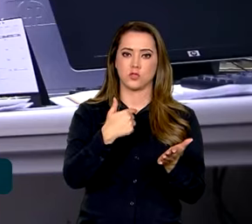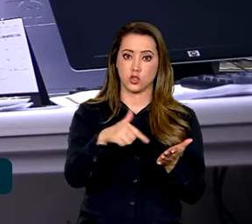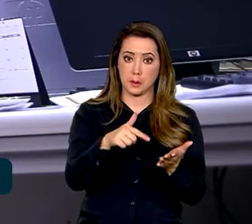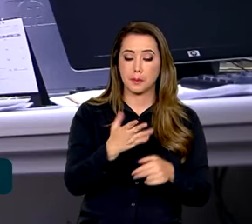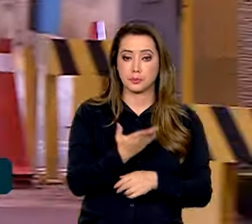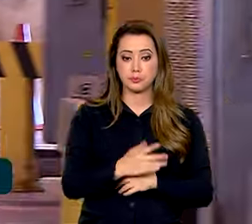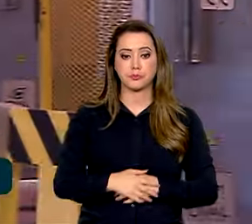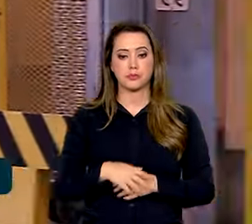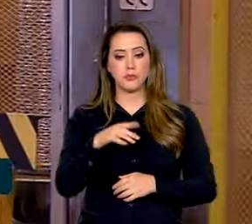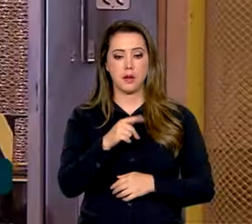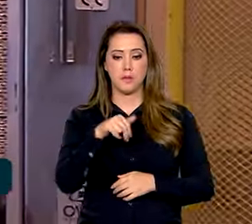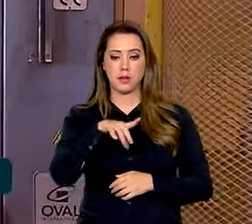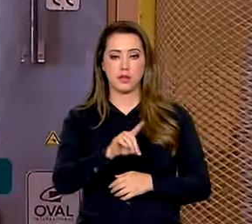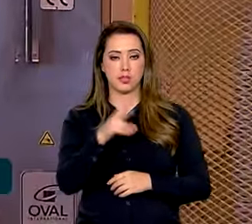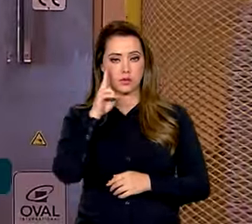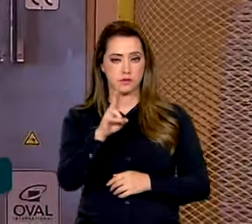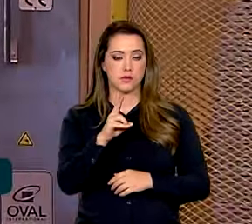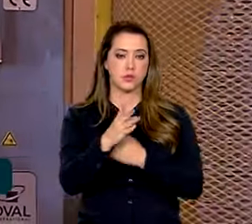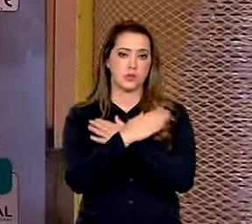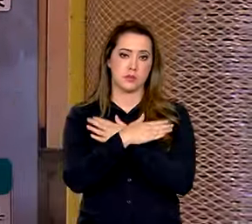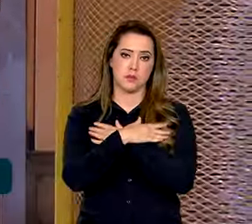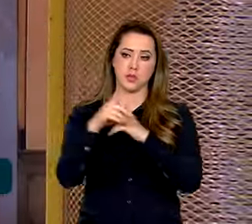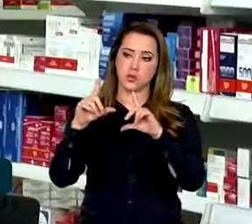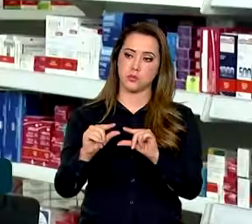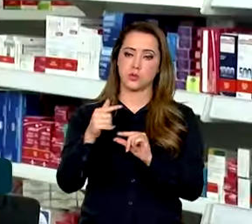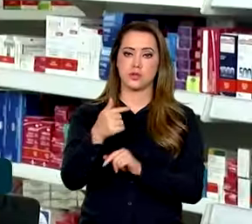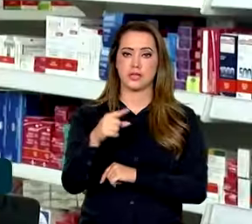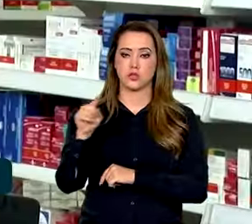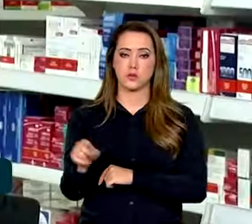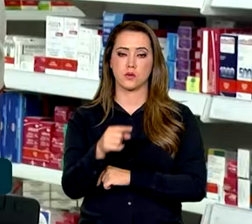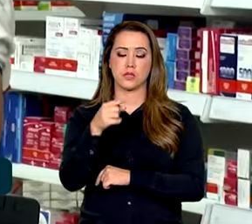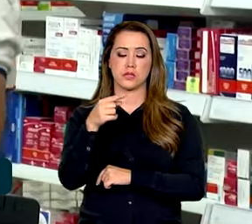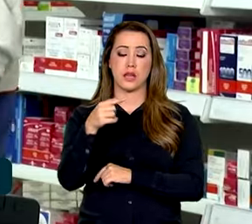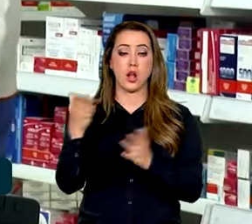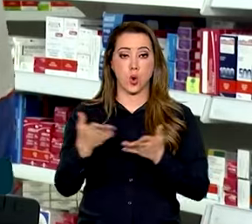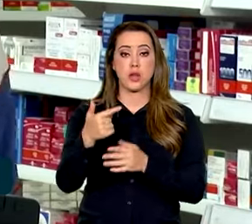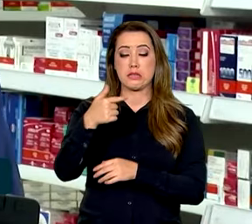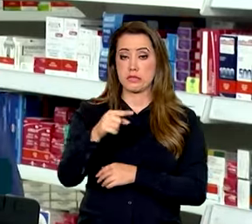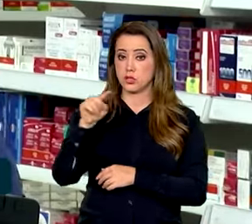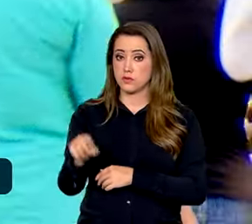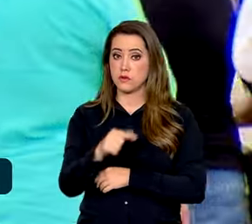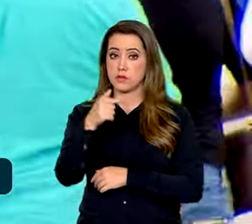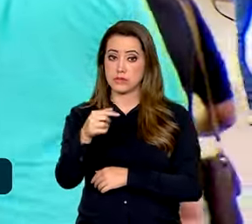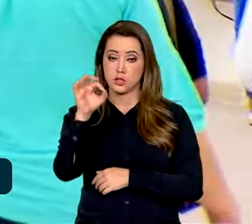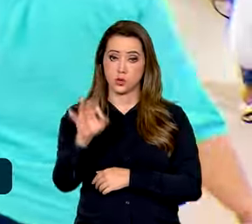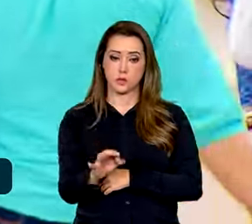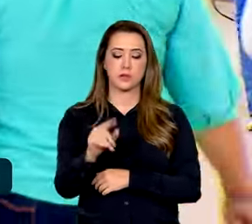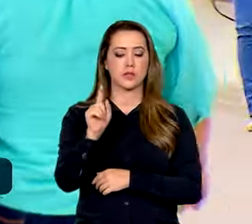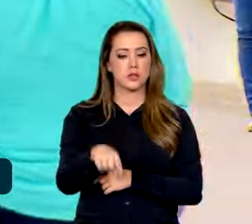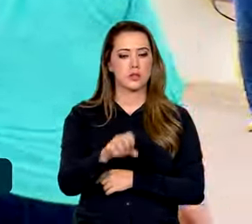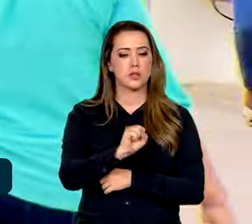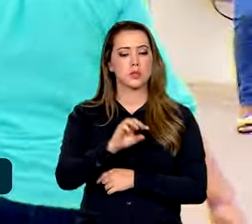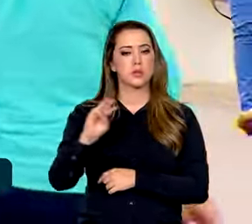de desemprego caiu para 7,7% no terceiro trimestre de 2023. São 8